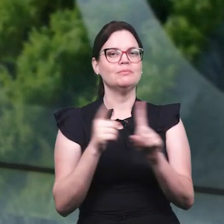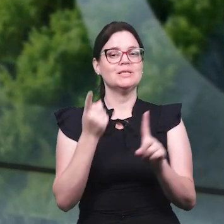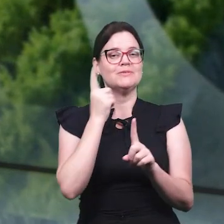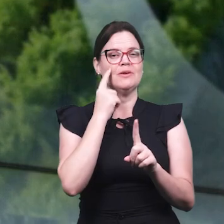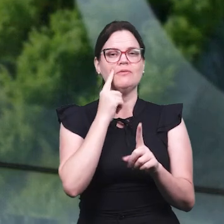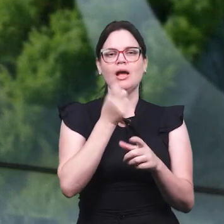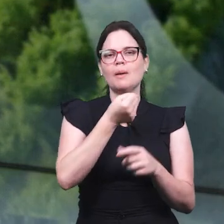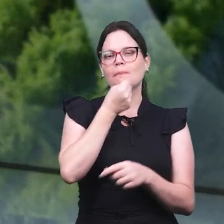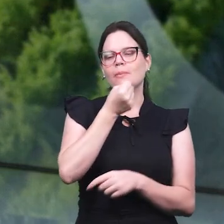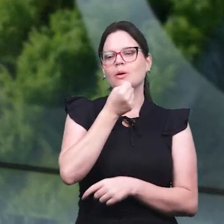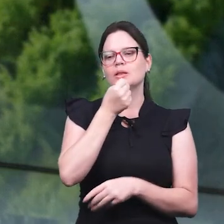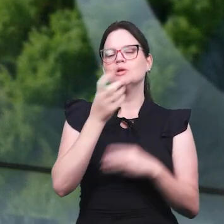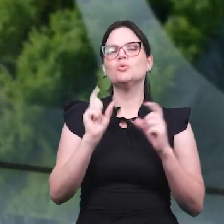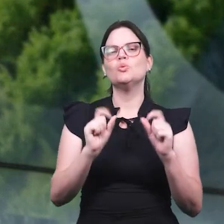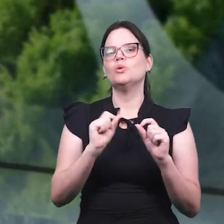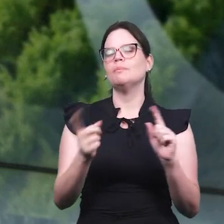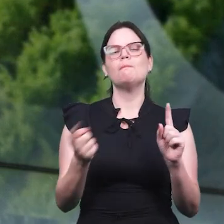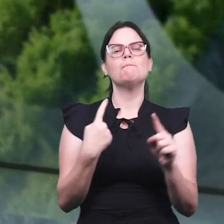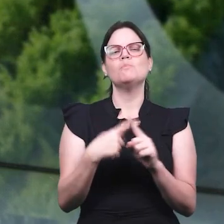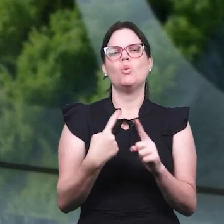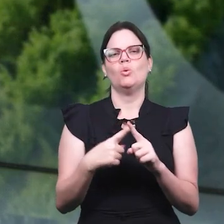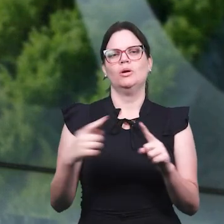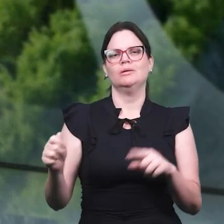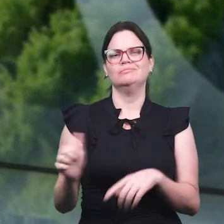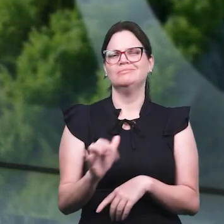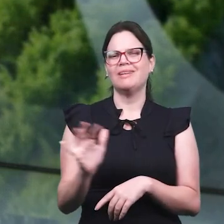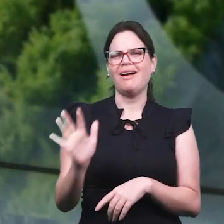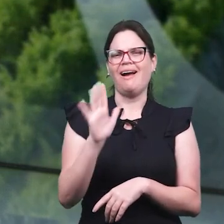na reportagem as principais causas da